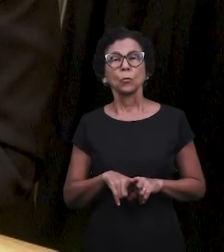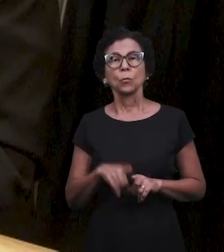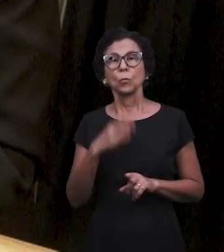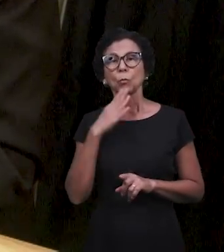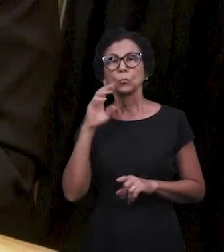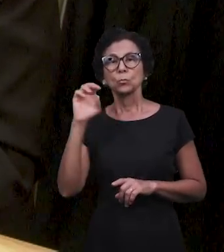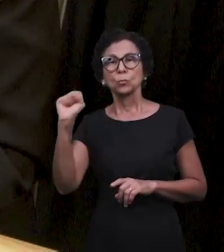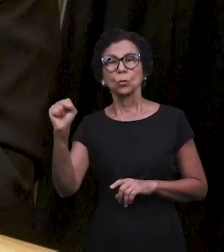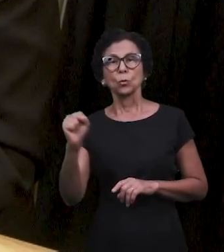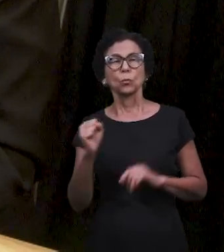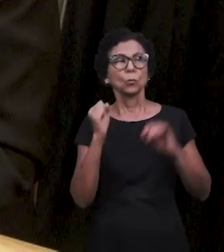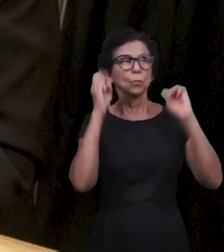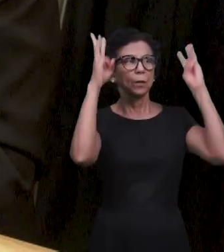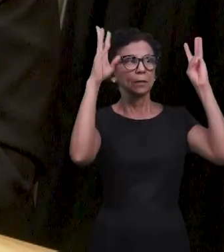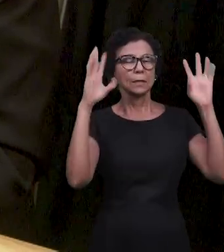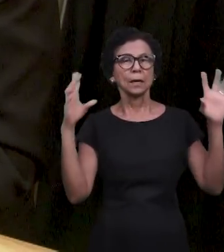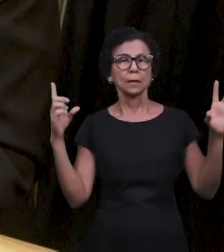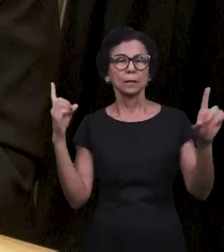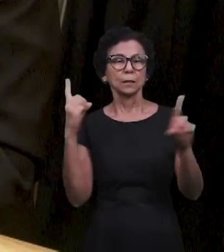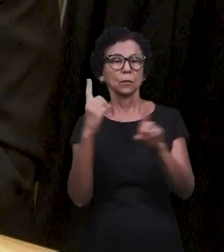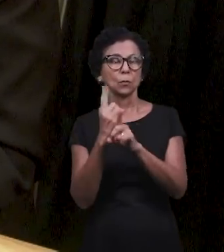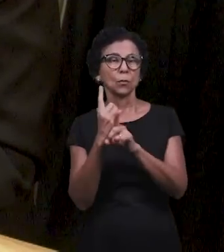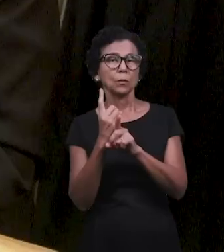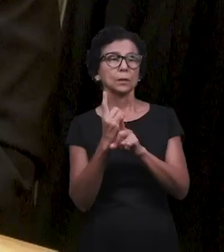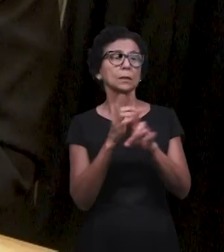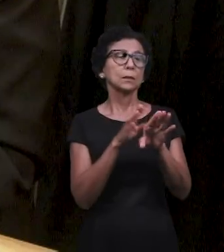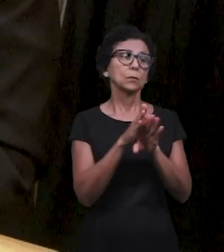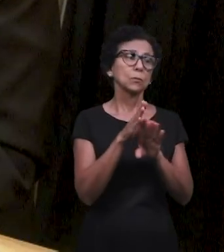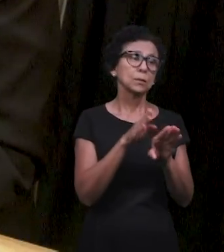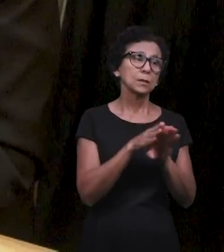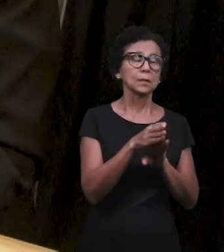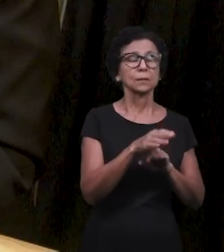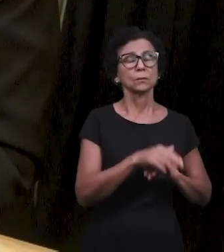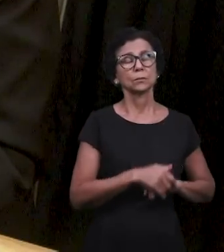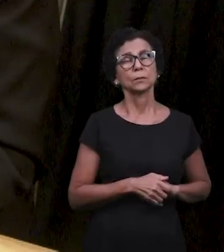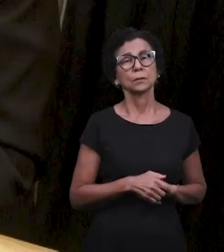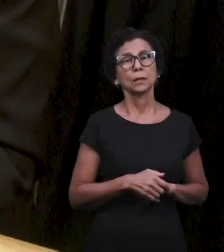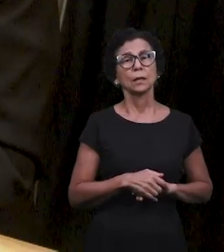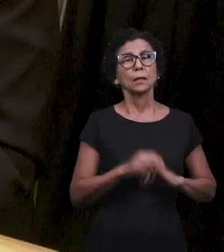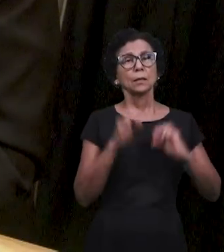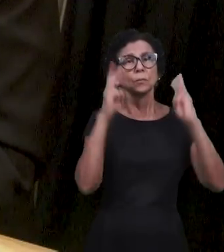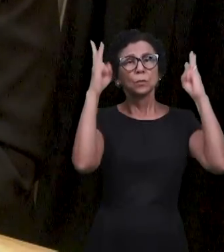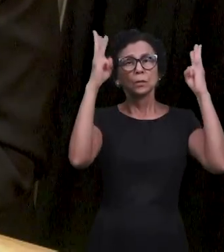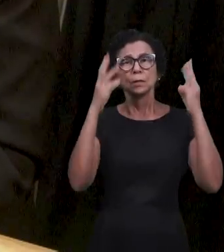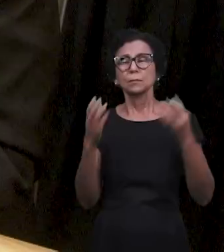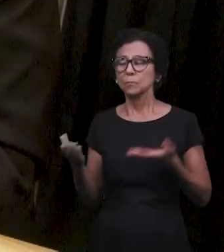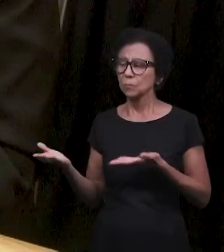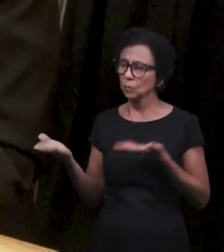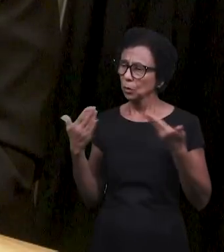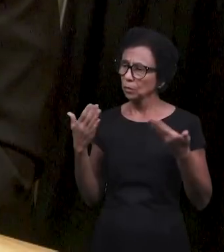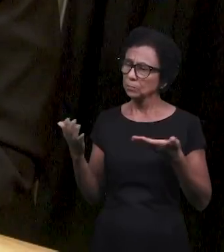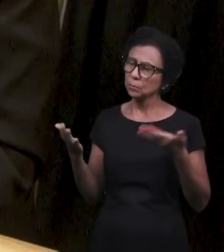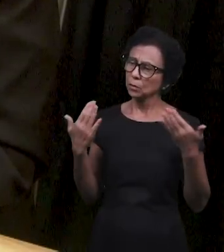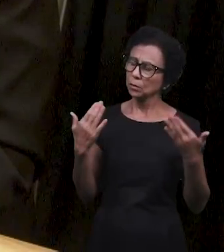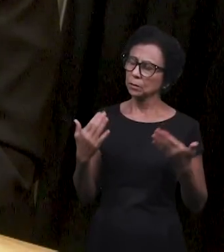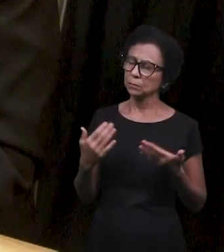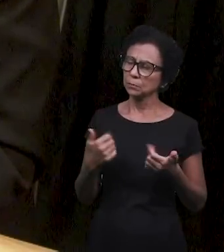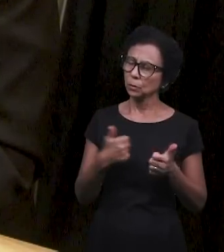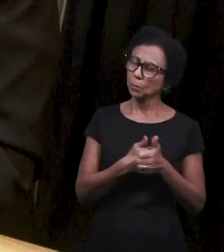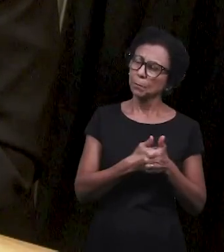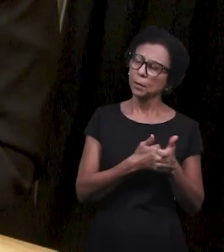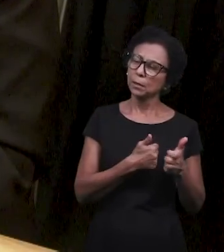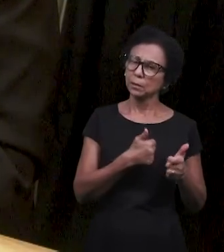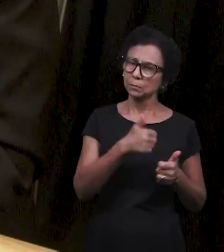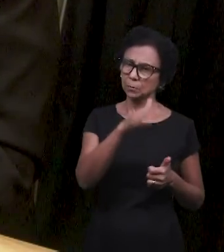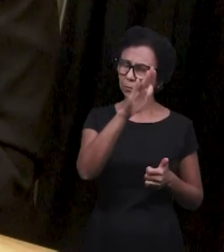para Moisés. E Moisés convidou ele para prosseguir, né, com ele. E ele não quis